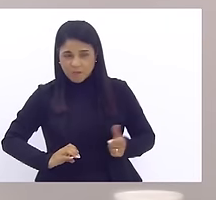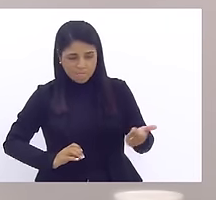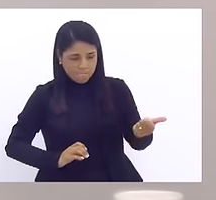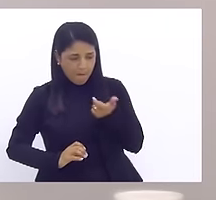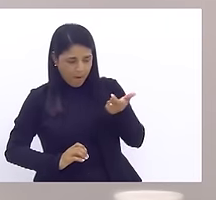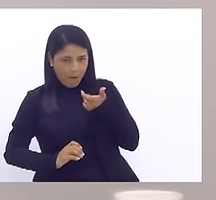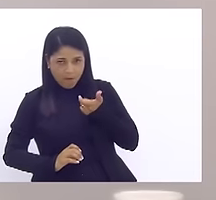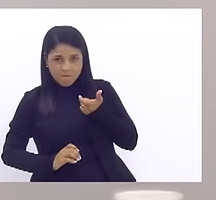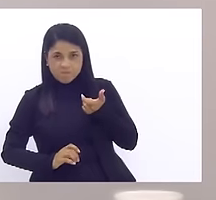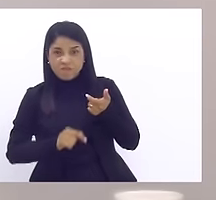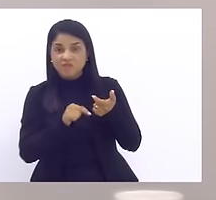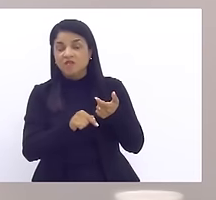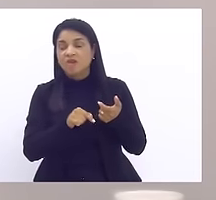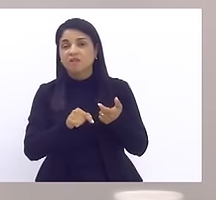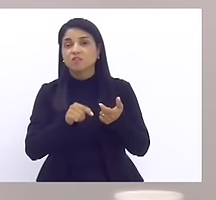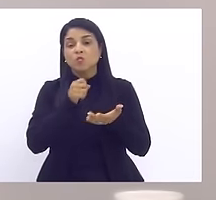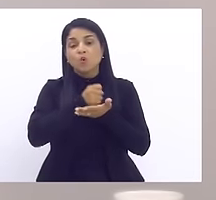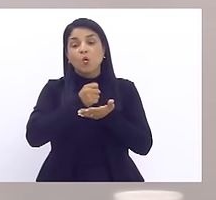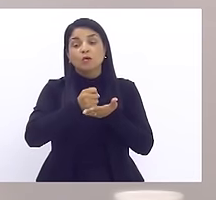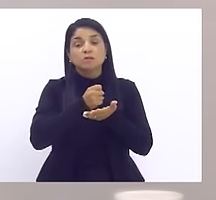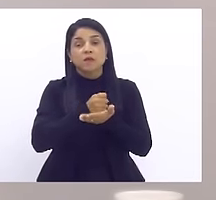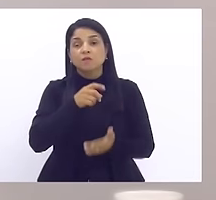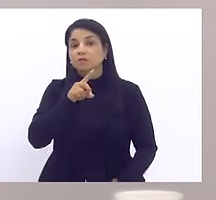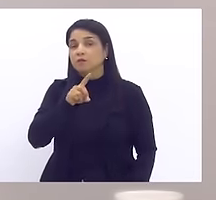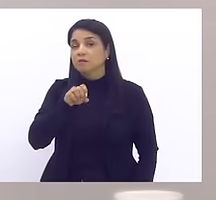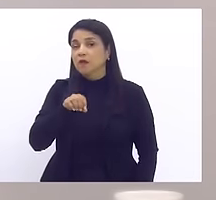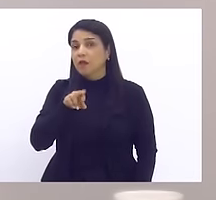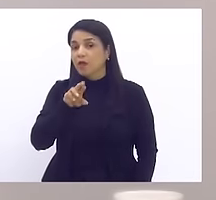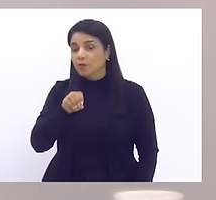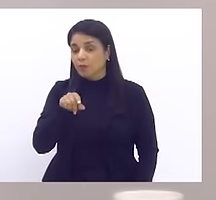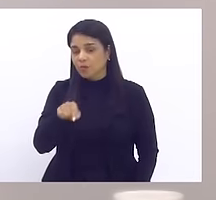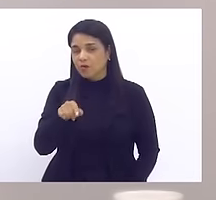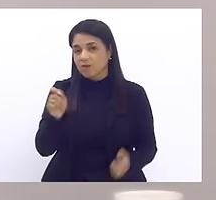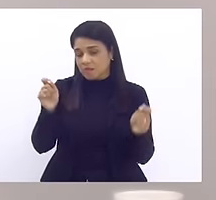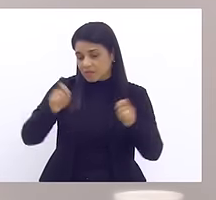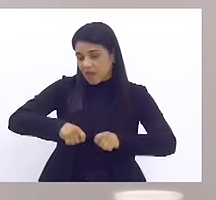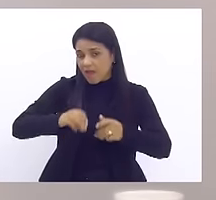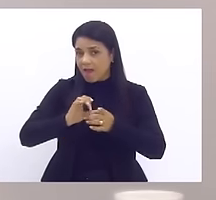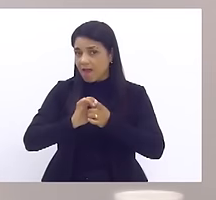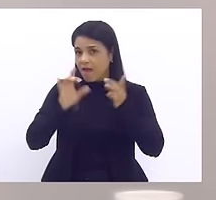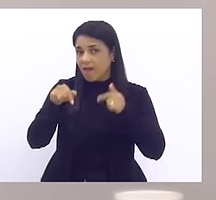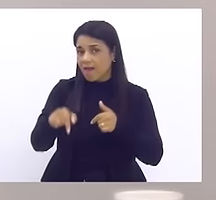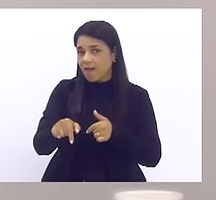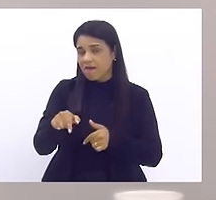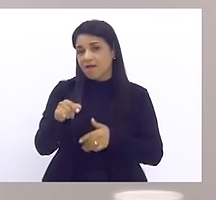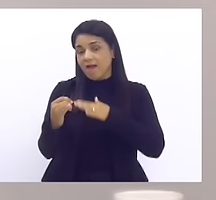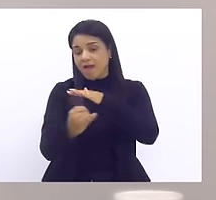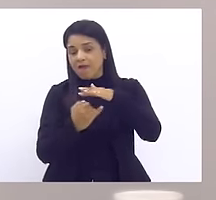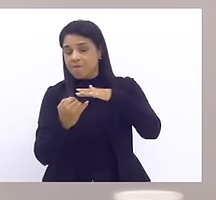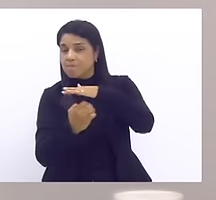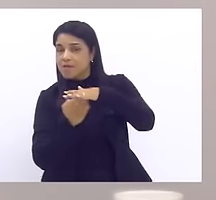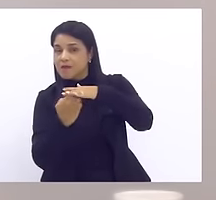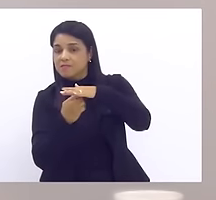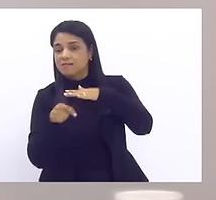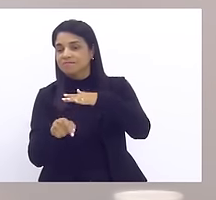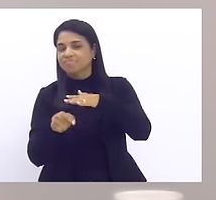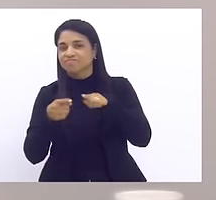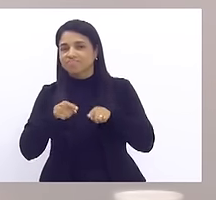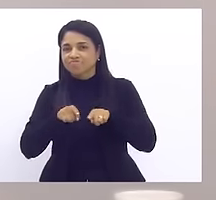Detro que está possibilitando que aquele indivíduo esteja na ponta inclusive com pessoas físicas